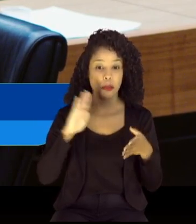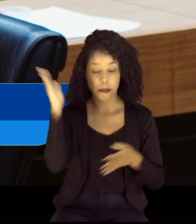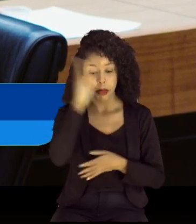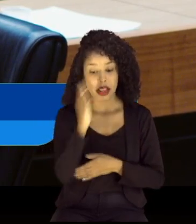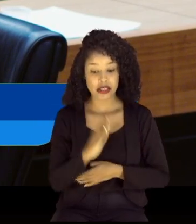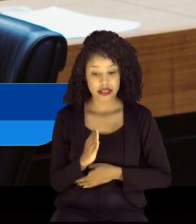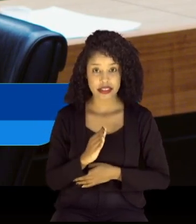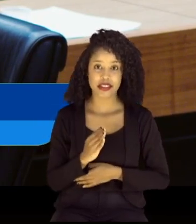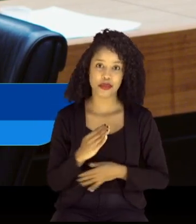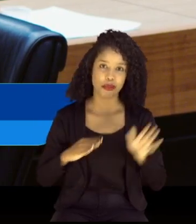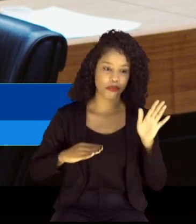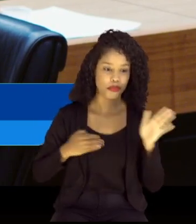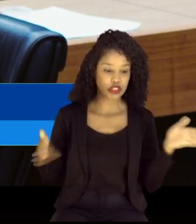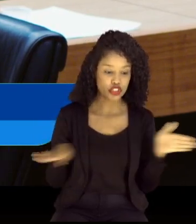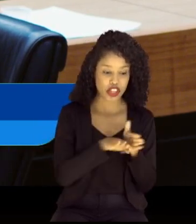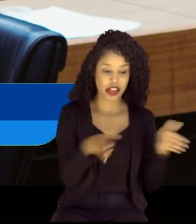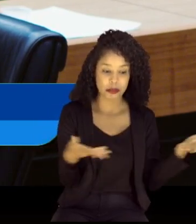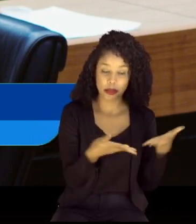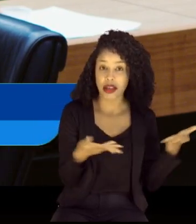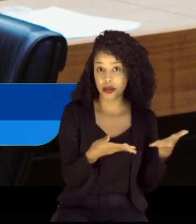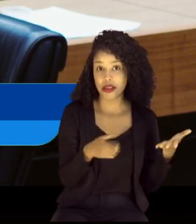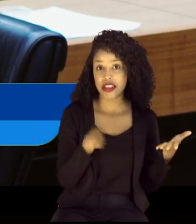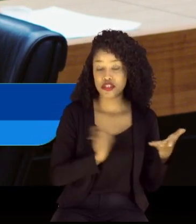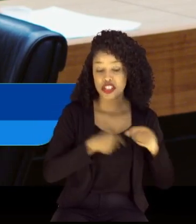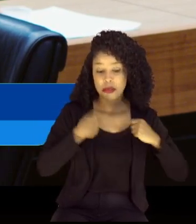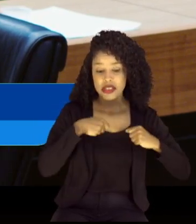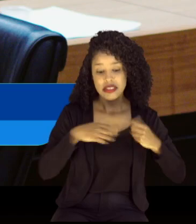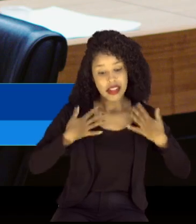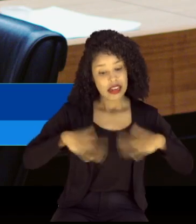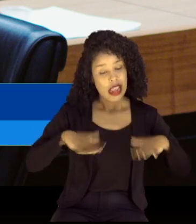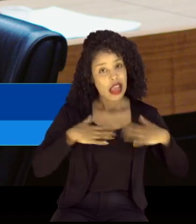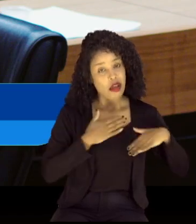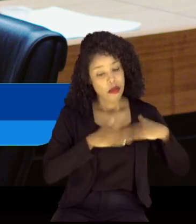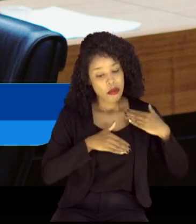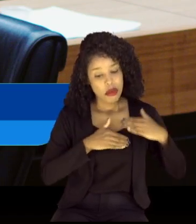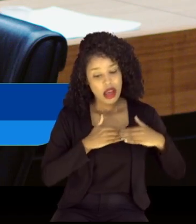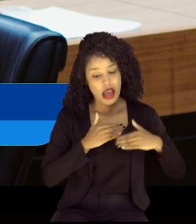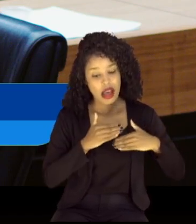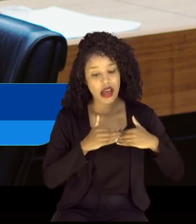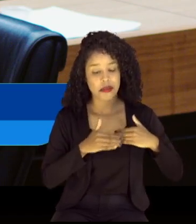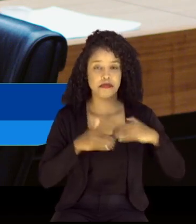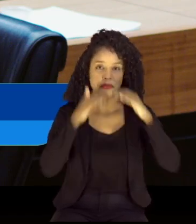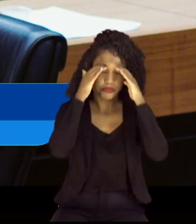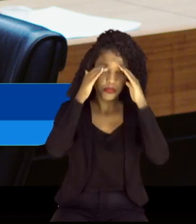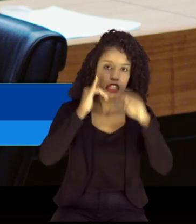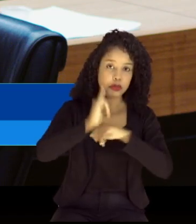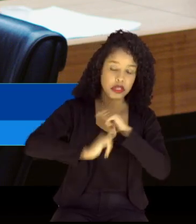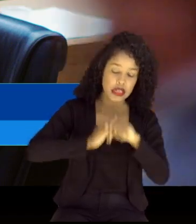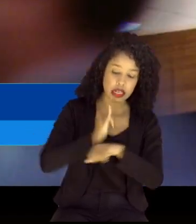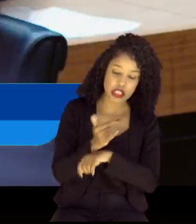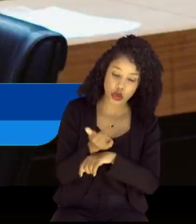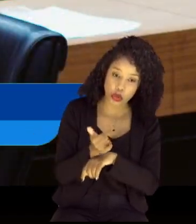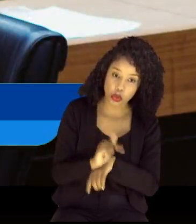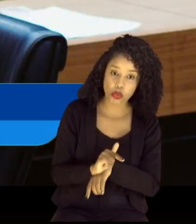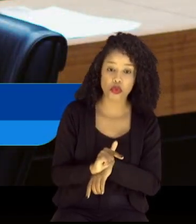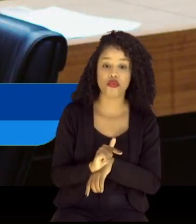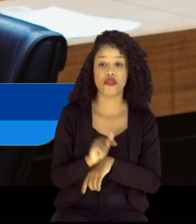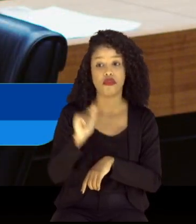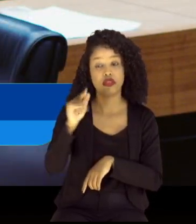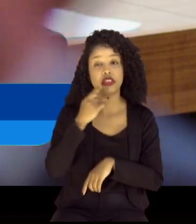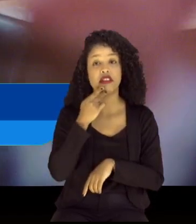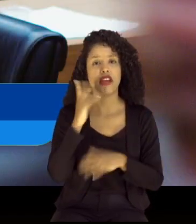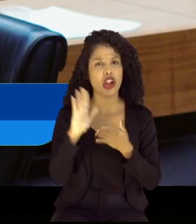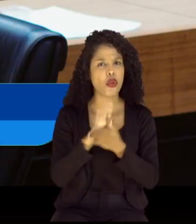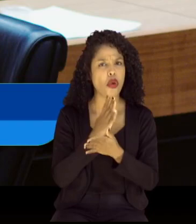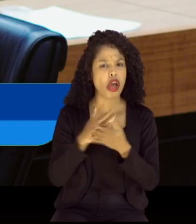chegou, e que a gente tenha que ir reconstruindo devagarzinho, ganhar respeitabilidade internacional de novo. Vossa Excelência falou aí de alguns